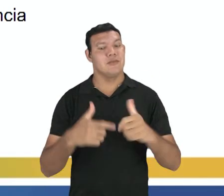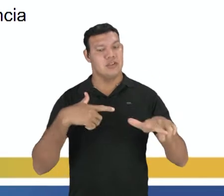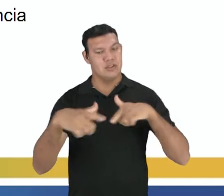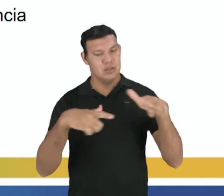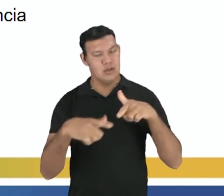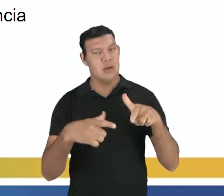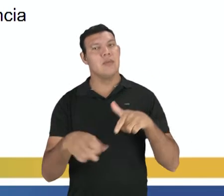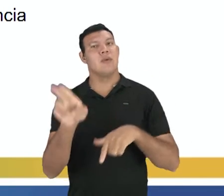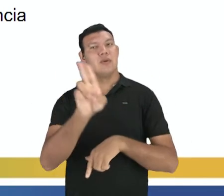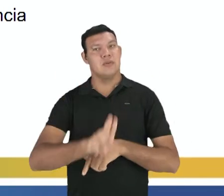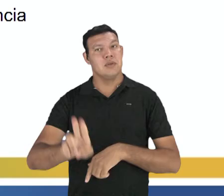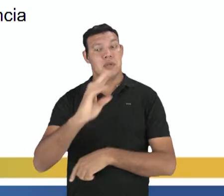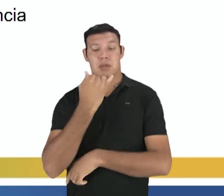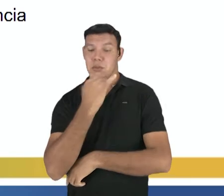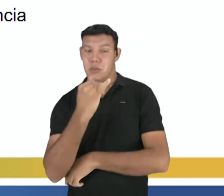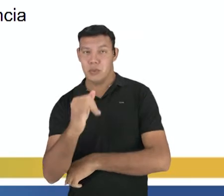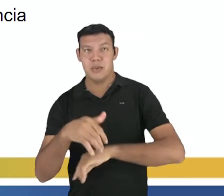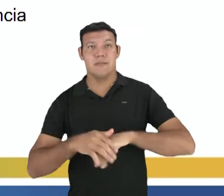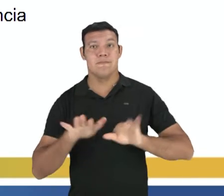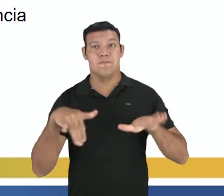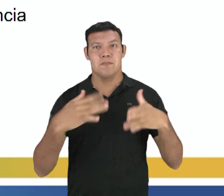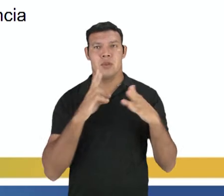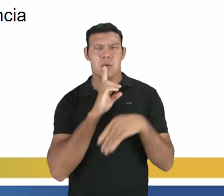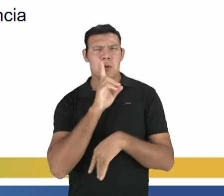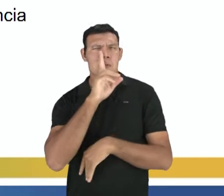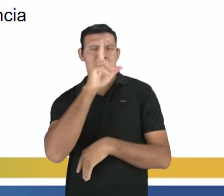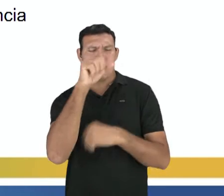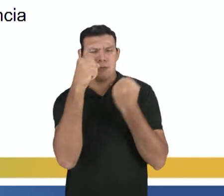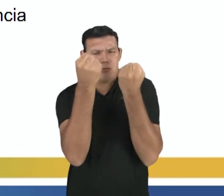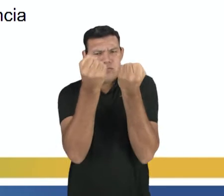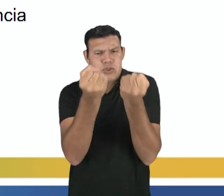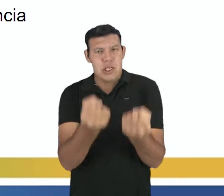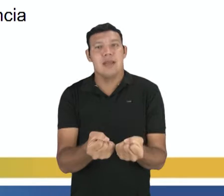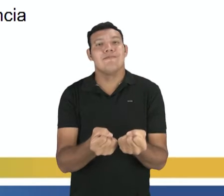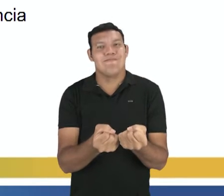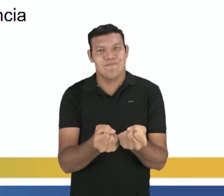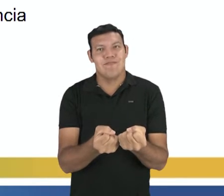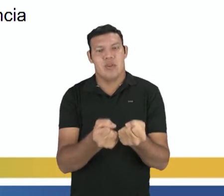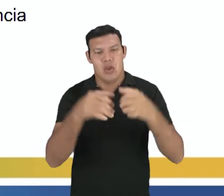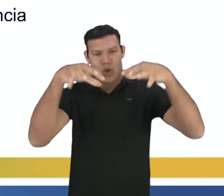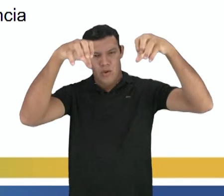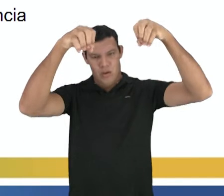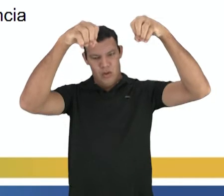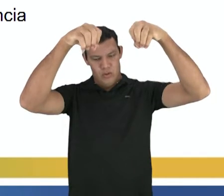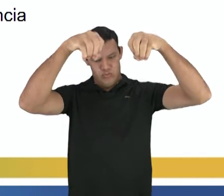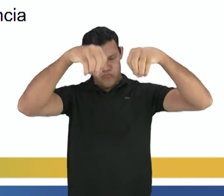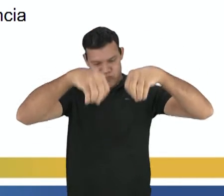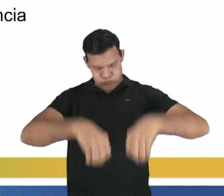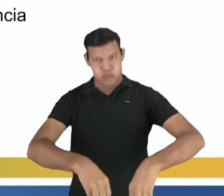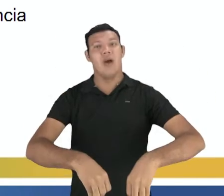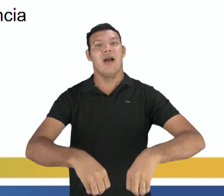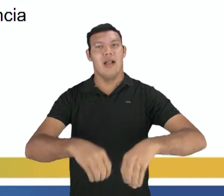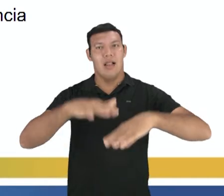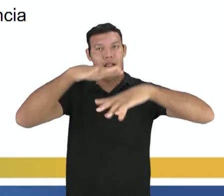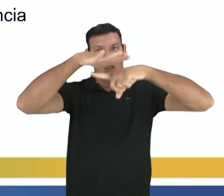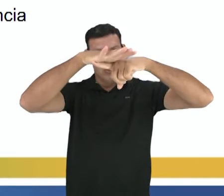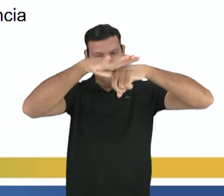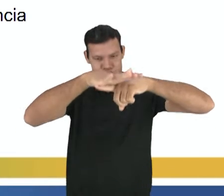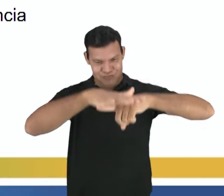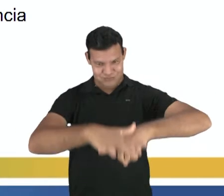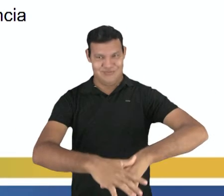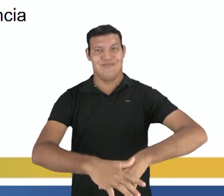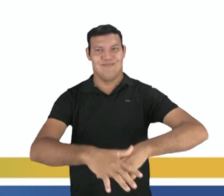energia Tá ok nesse caso que a força peso tá ajudando o corpo a descer então ela tá fornecendo energia